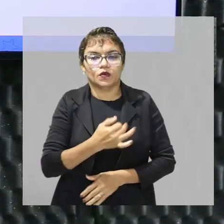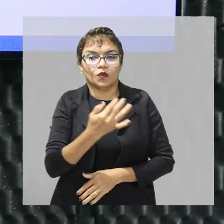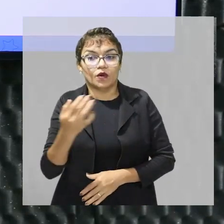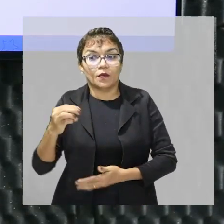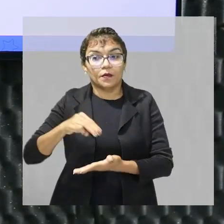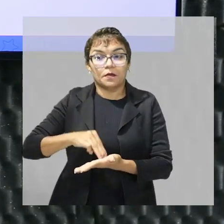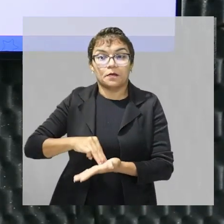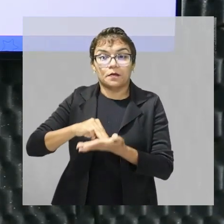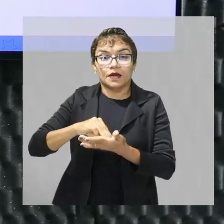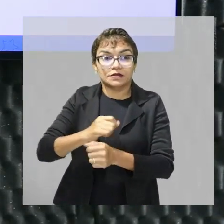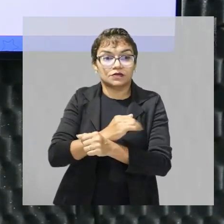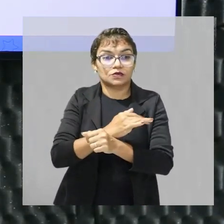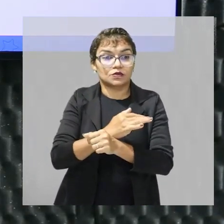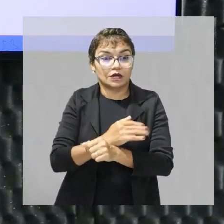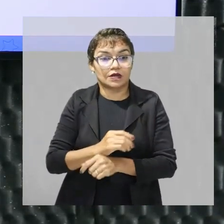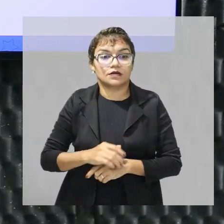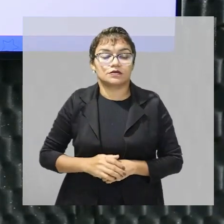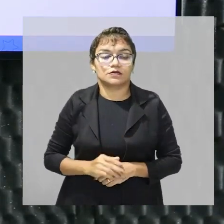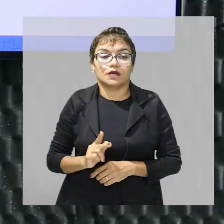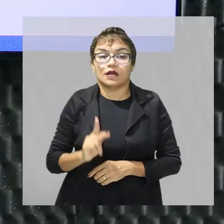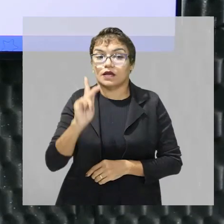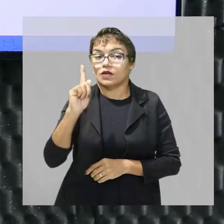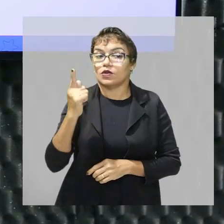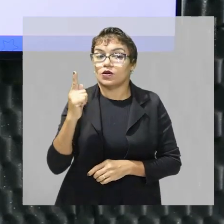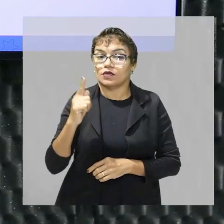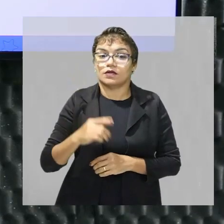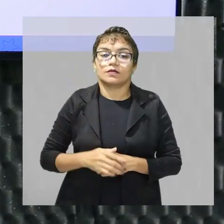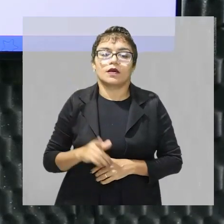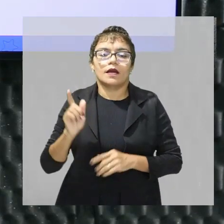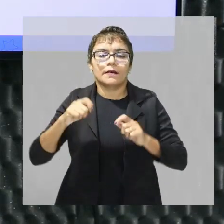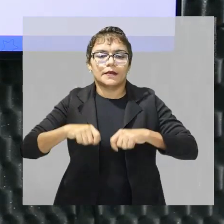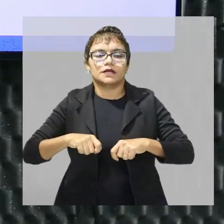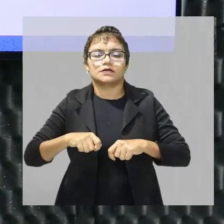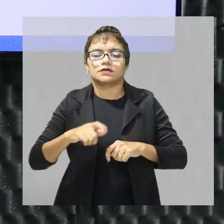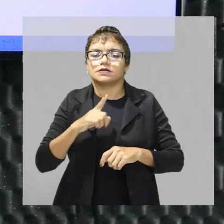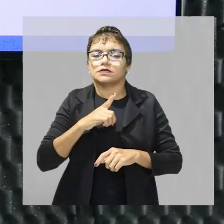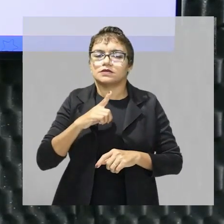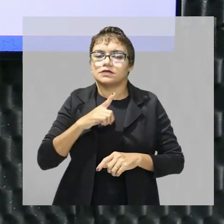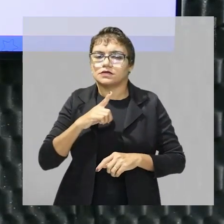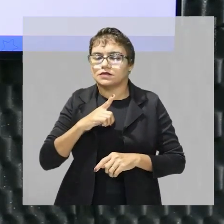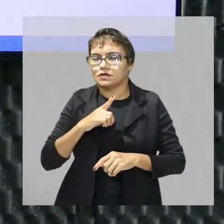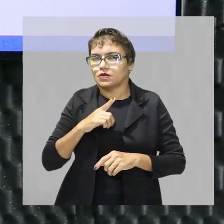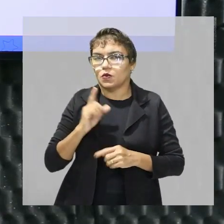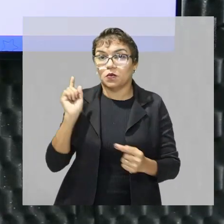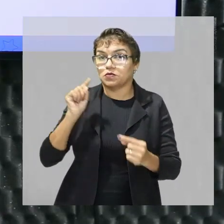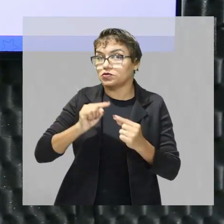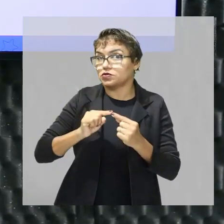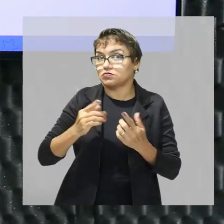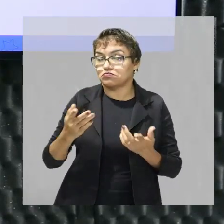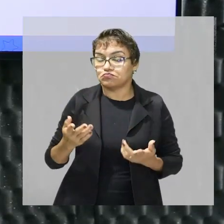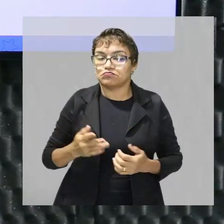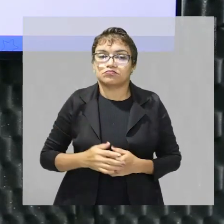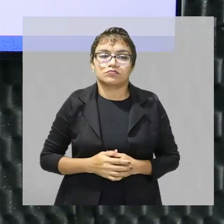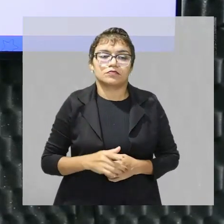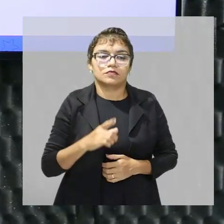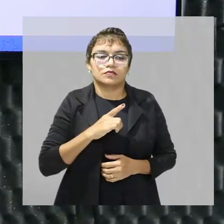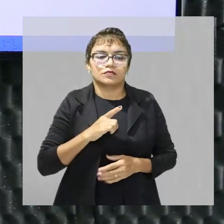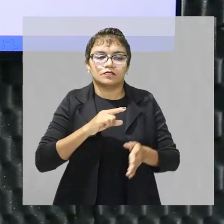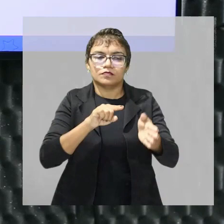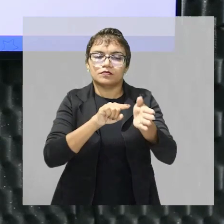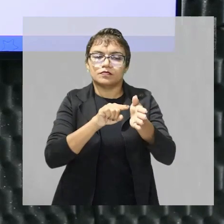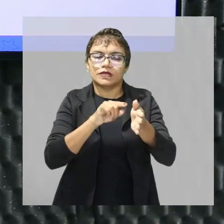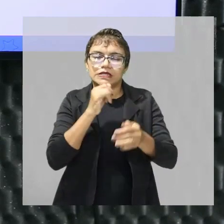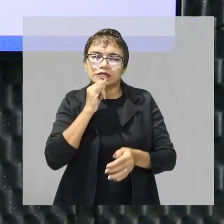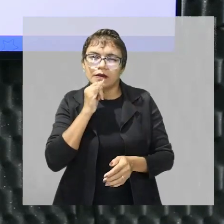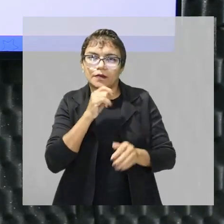ácido salicílico em quilogramas que deve ser empregada para esse fim? Nós temos aqui as